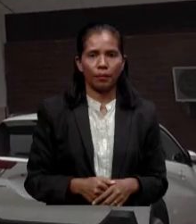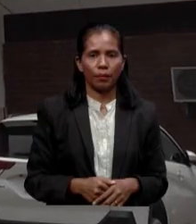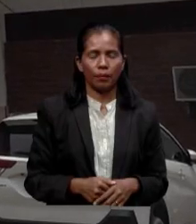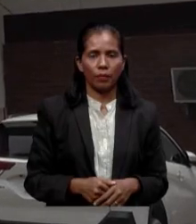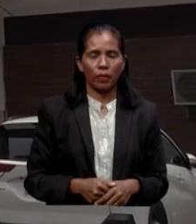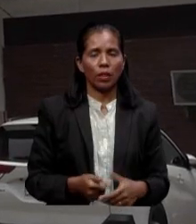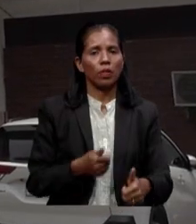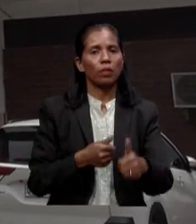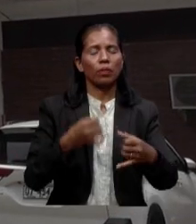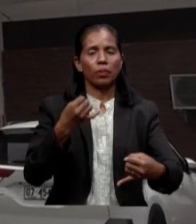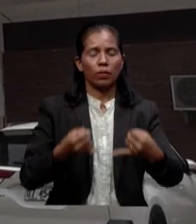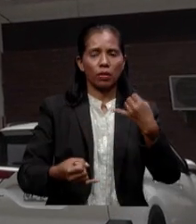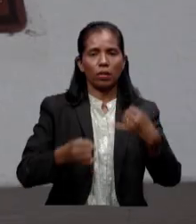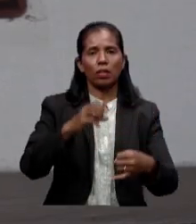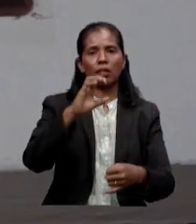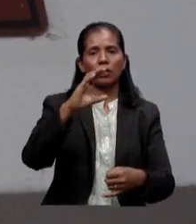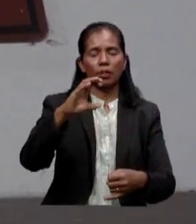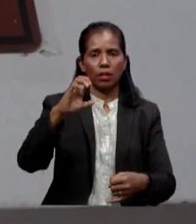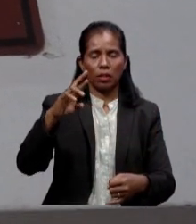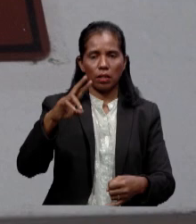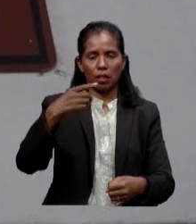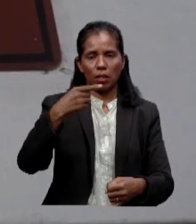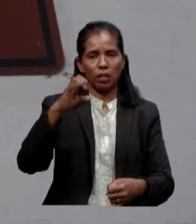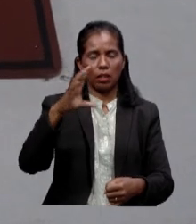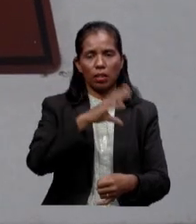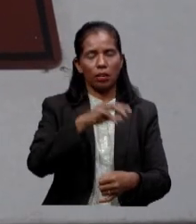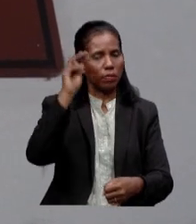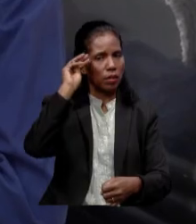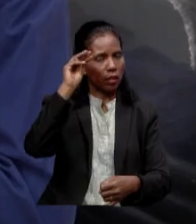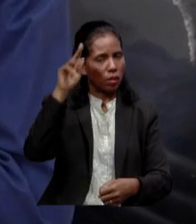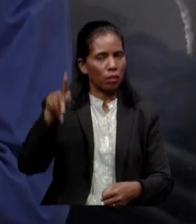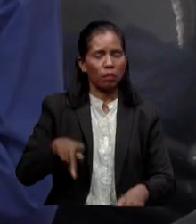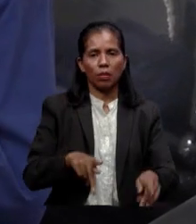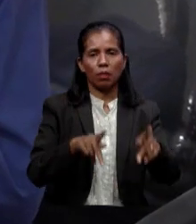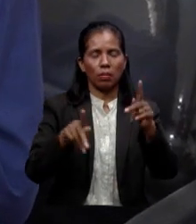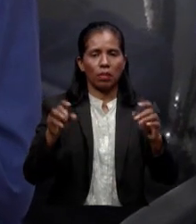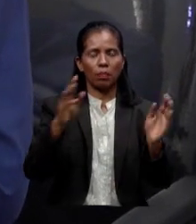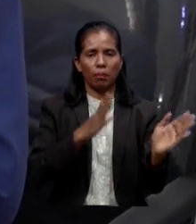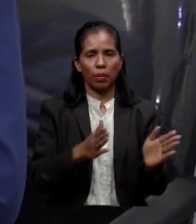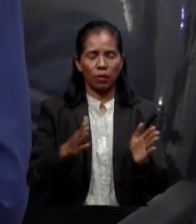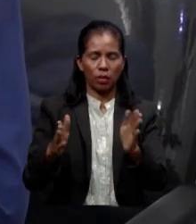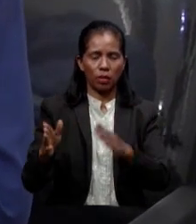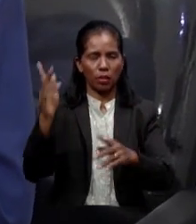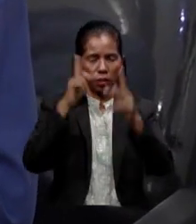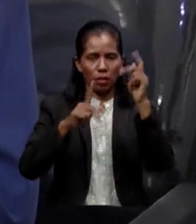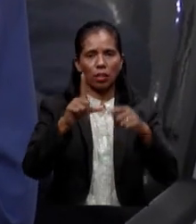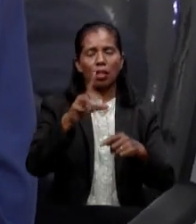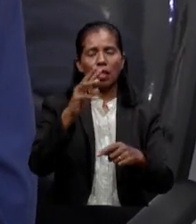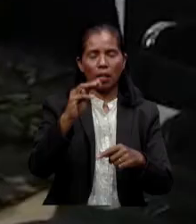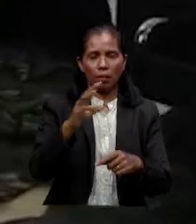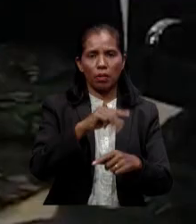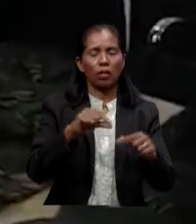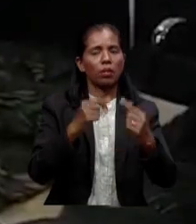Tuir jurista Sérgio Dias Quintas, Ministério Público, laia dúvida ato processo caso LM, ne beia fulan janeiro tina ne